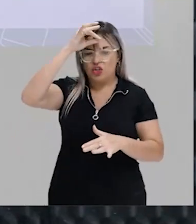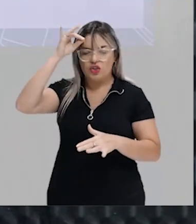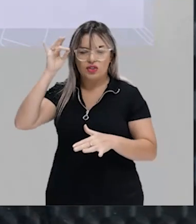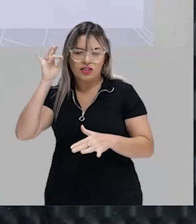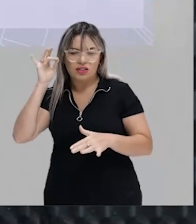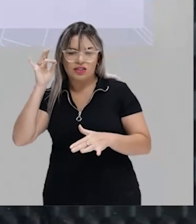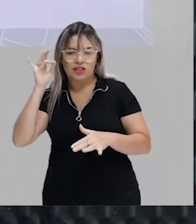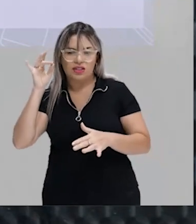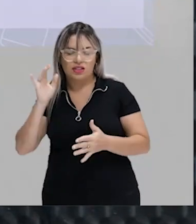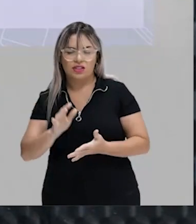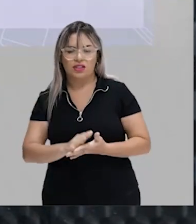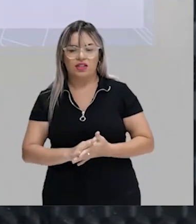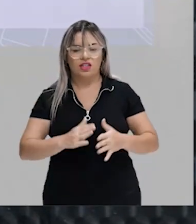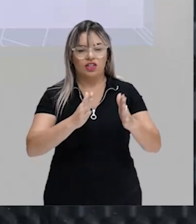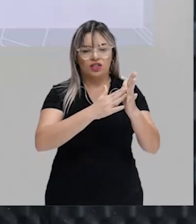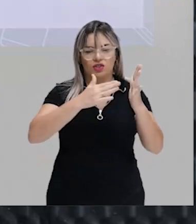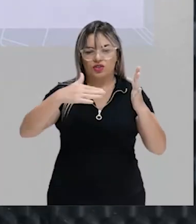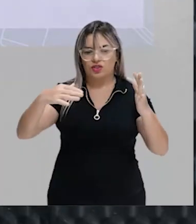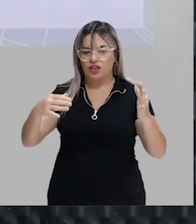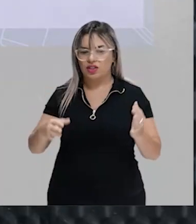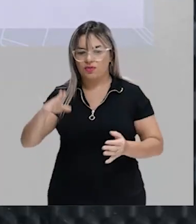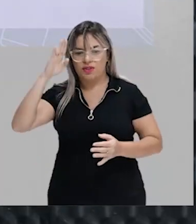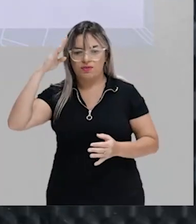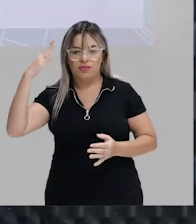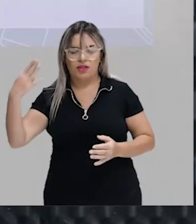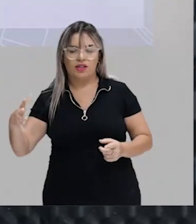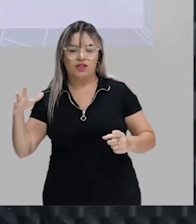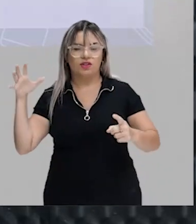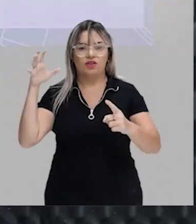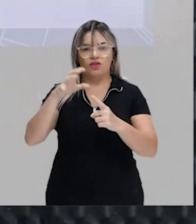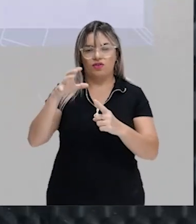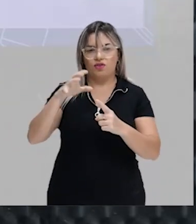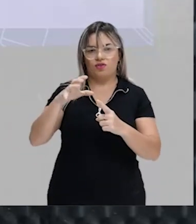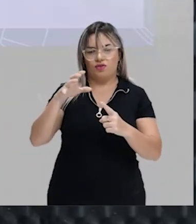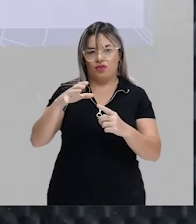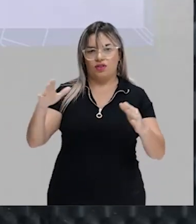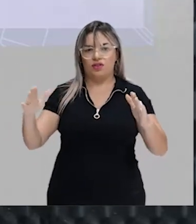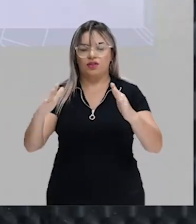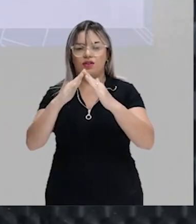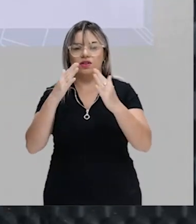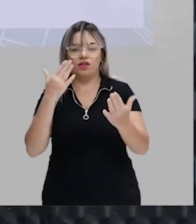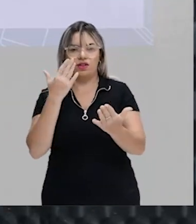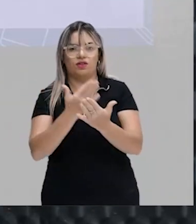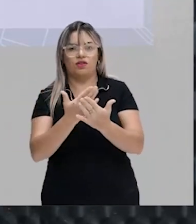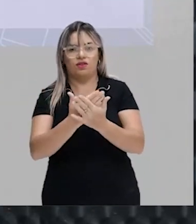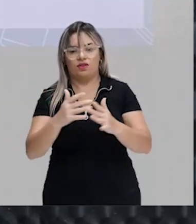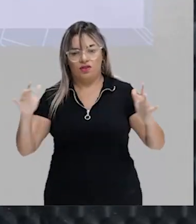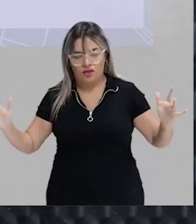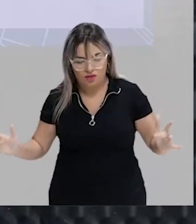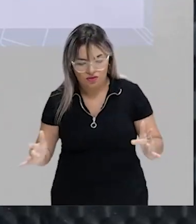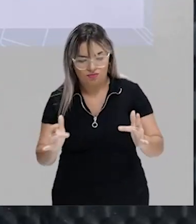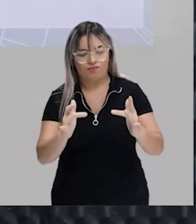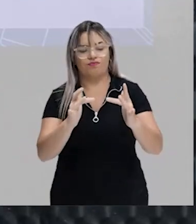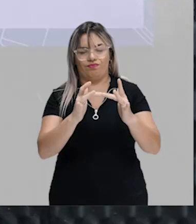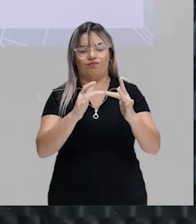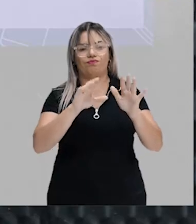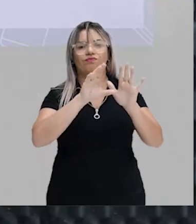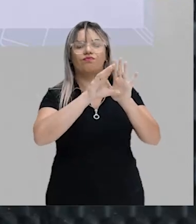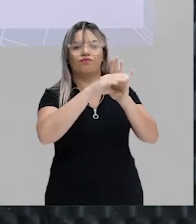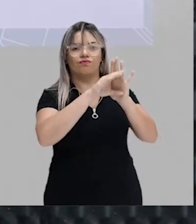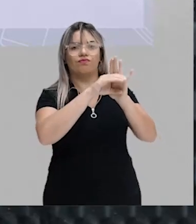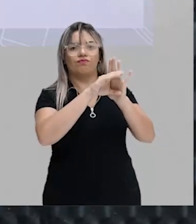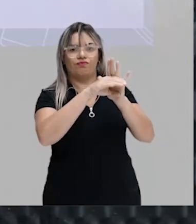de dureza, dureza de superfície, mas de dureza do quê? De fidelidade aos conceitos clássicos,